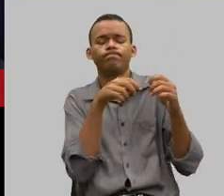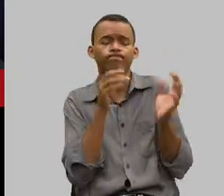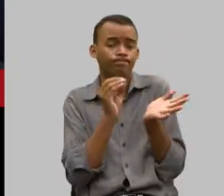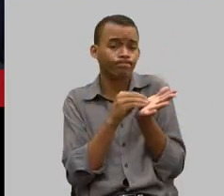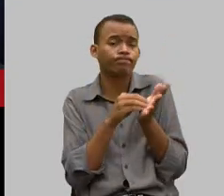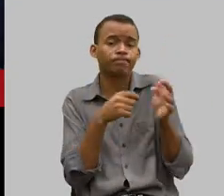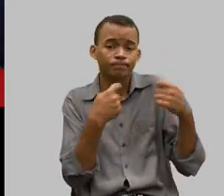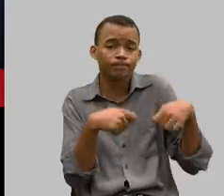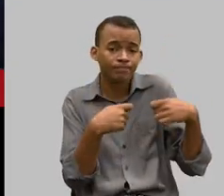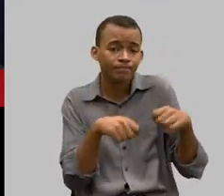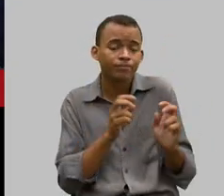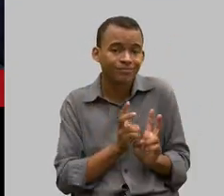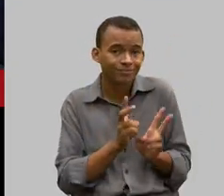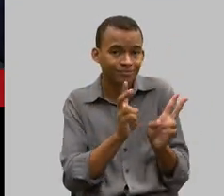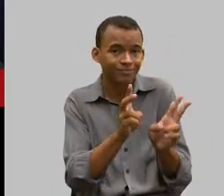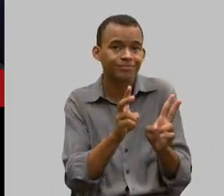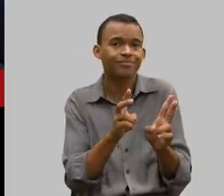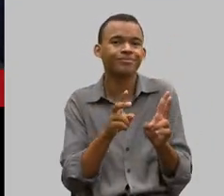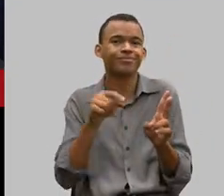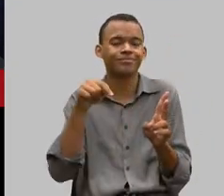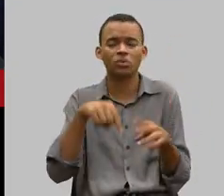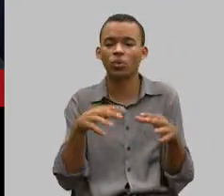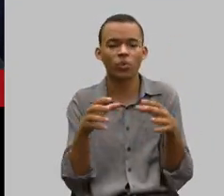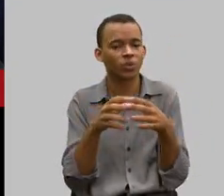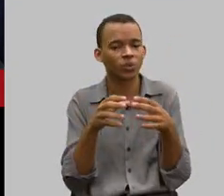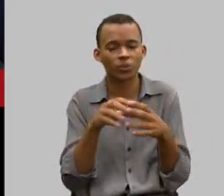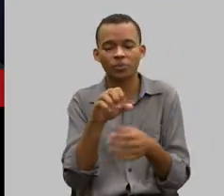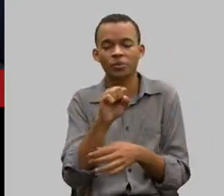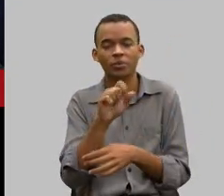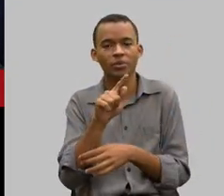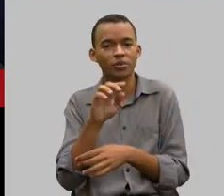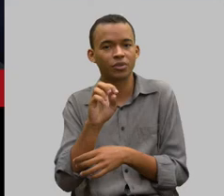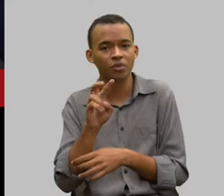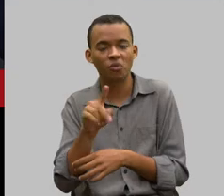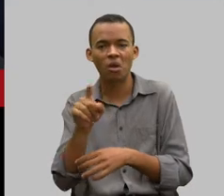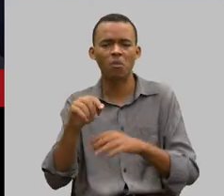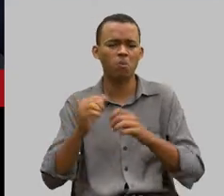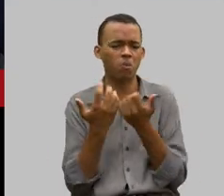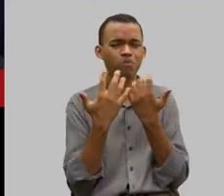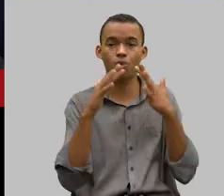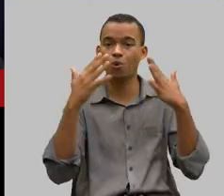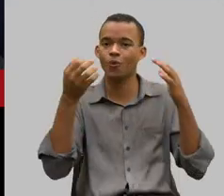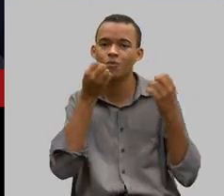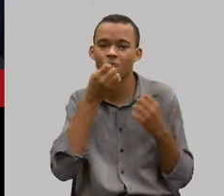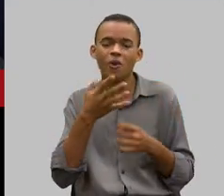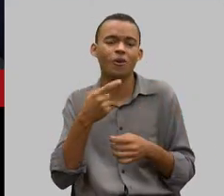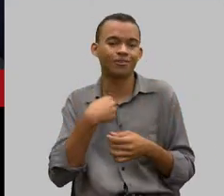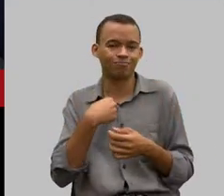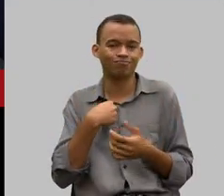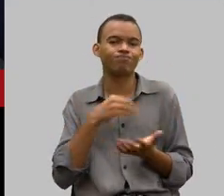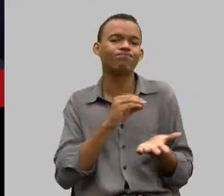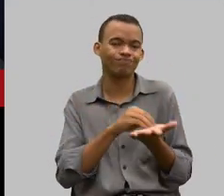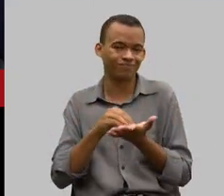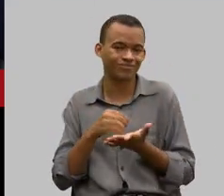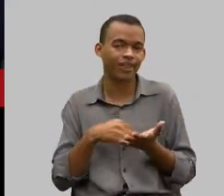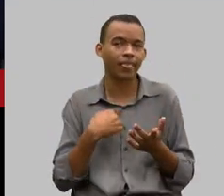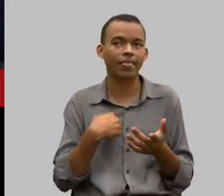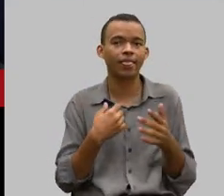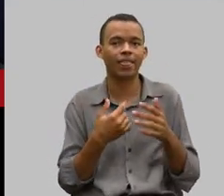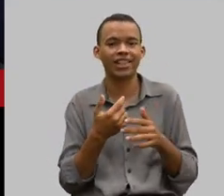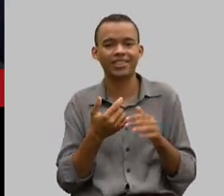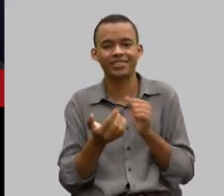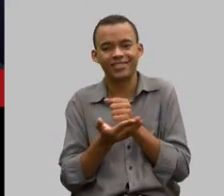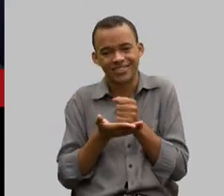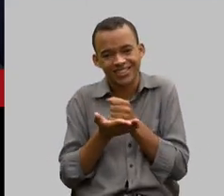verdade toda segov brilha eu sou de longe lá o que menos conheço de todos os assuntos por isso é que eu ando sempre ao lado deles